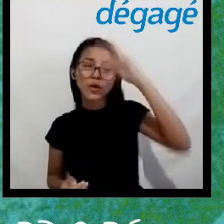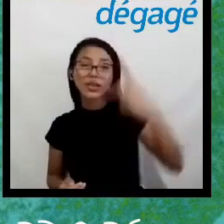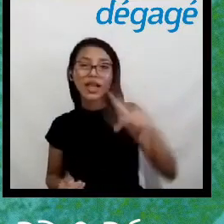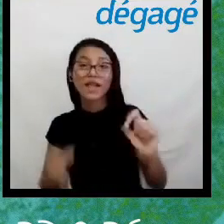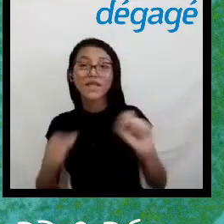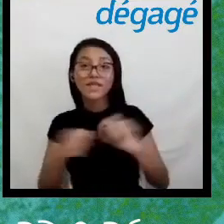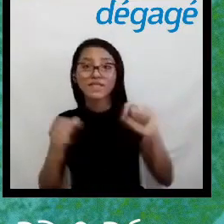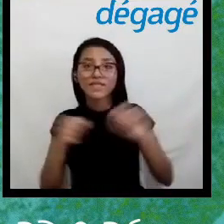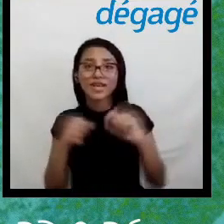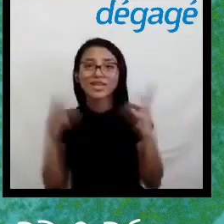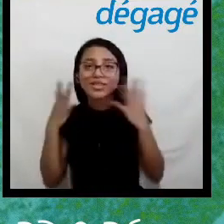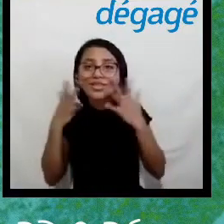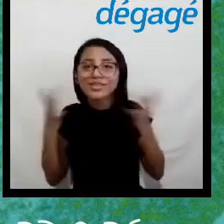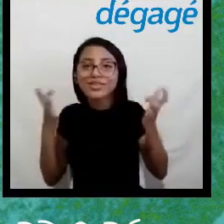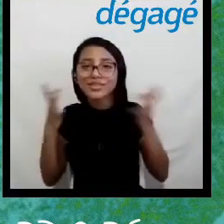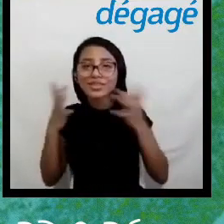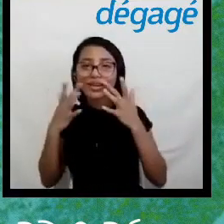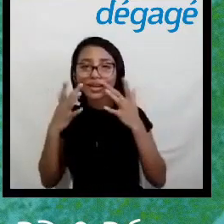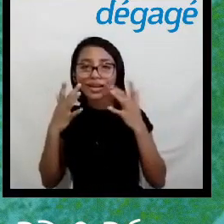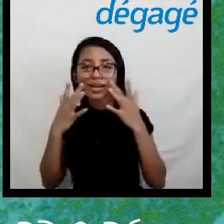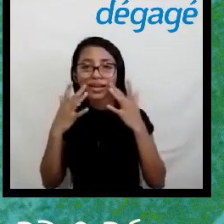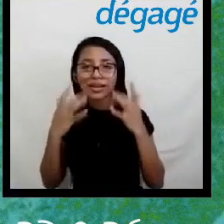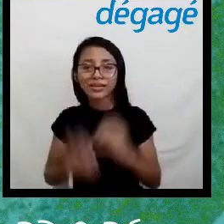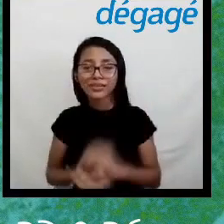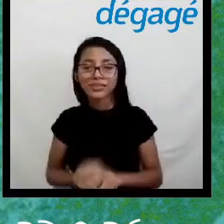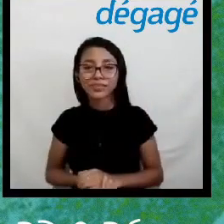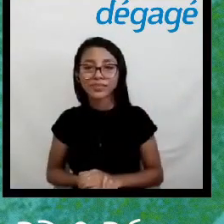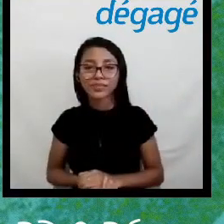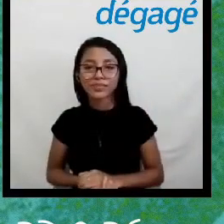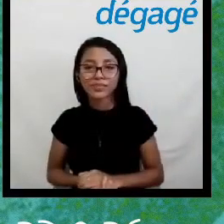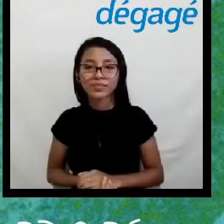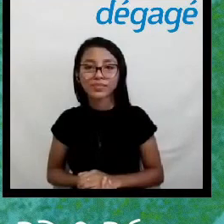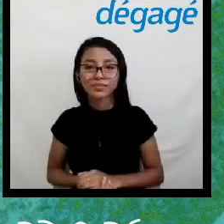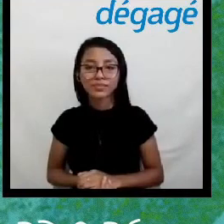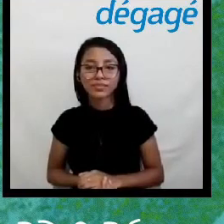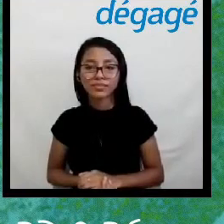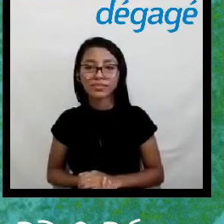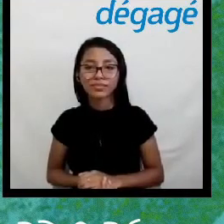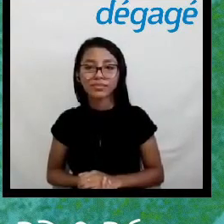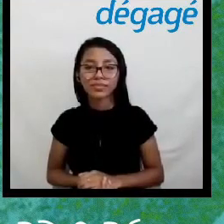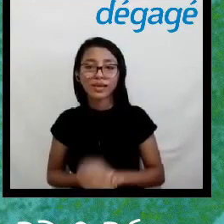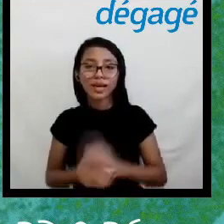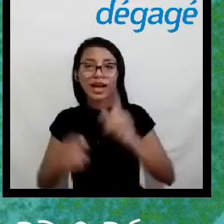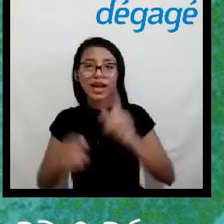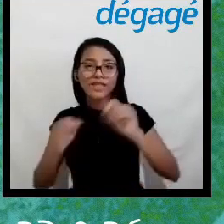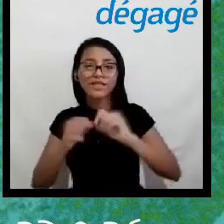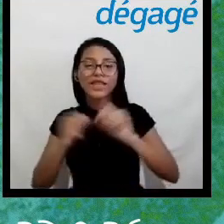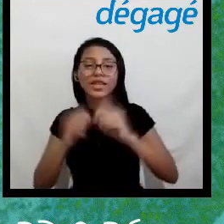pequenos, a maioria deles são muito fascinados pelos animais, por sons,